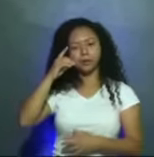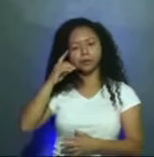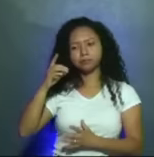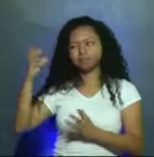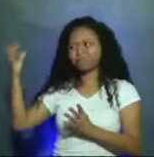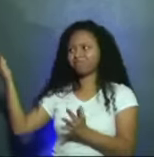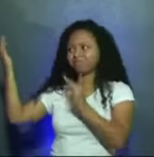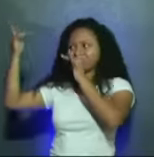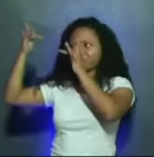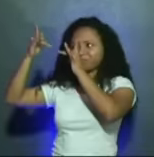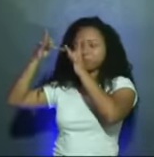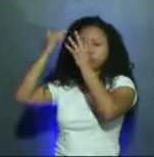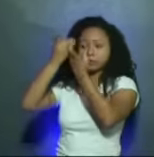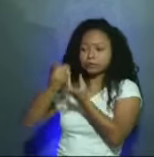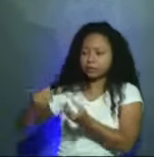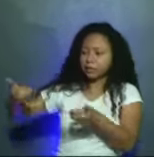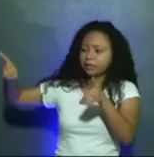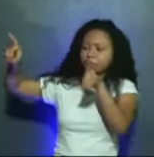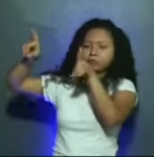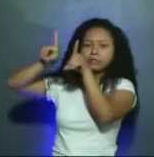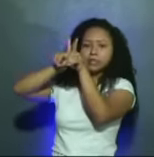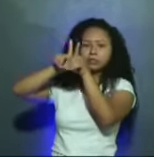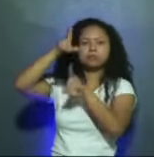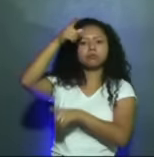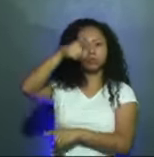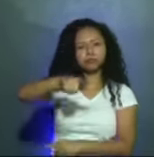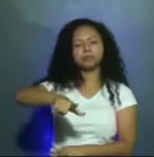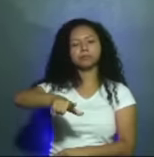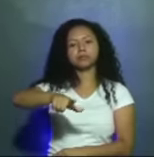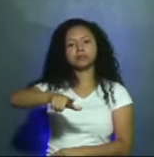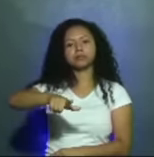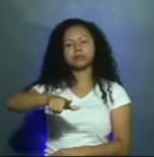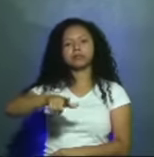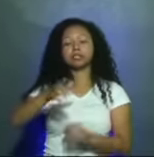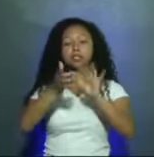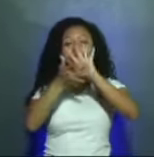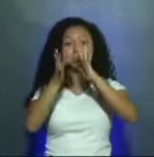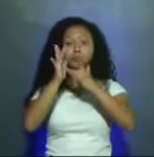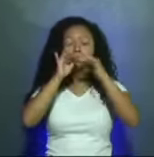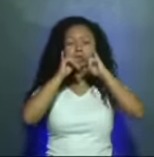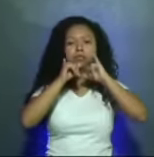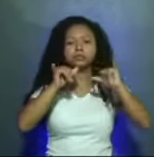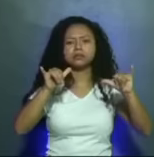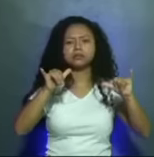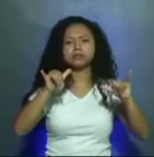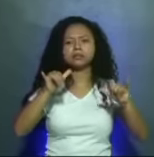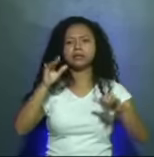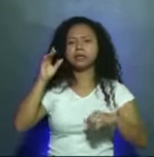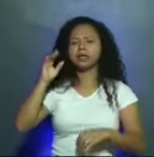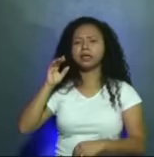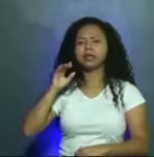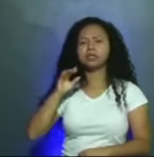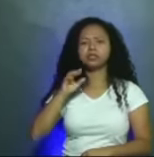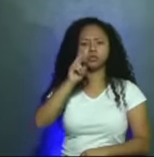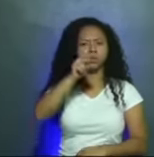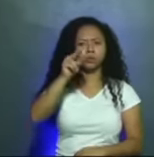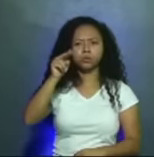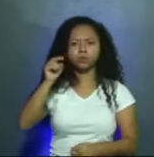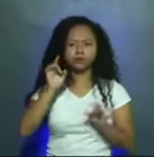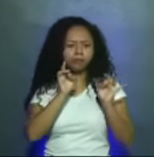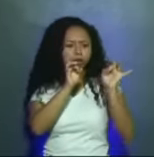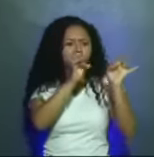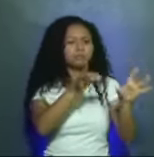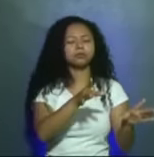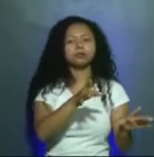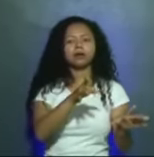que Ele tanto quer ter sempre conosco, né? Ele disse, Jesus disse, Ele nunca vai nos deixar, nunca vai nos desamparar,